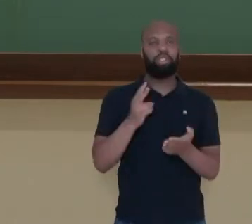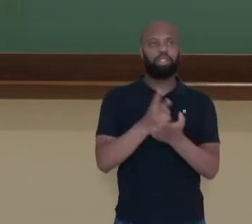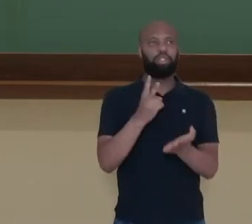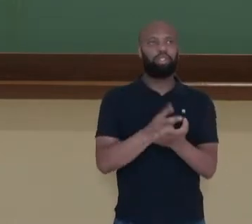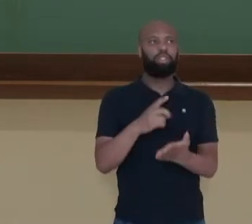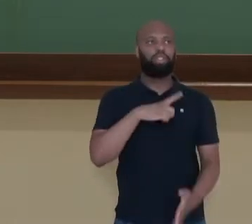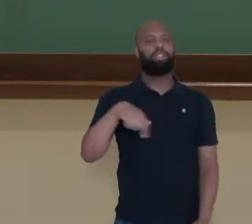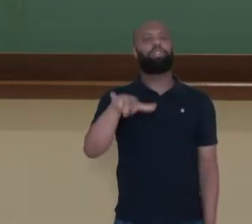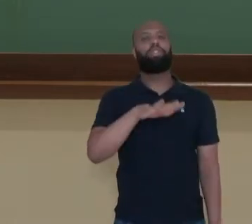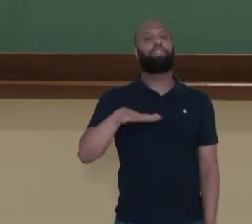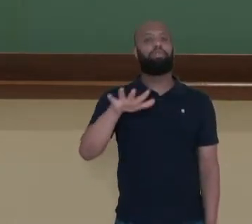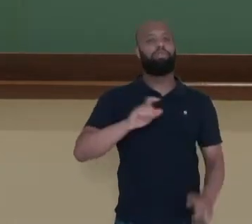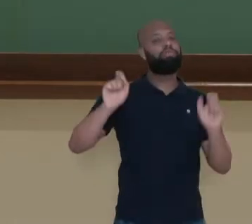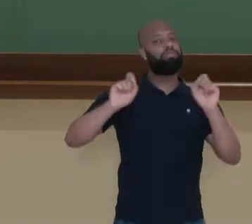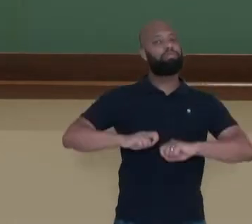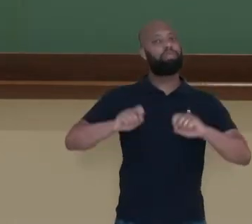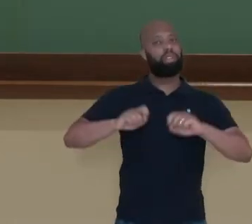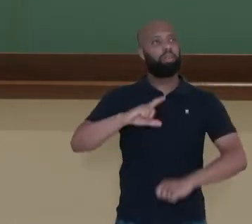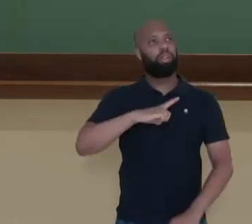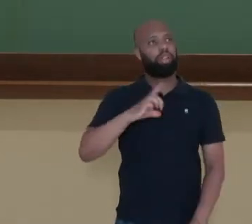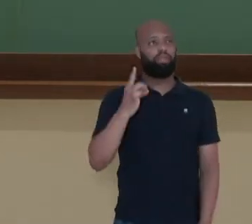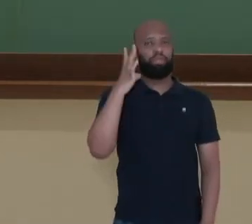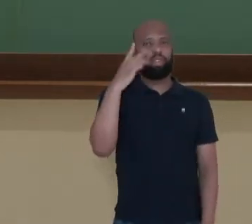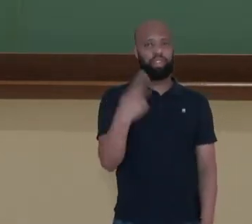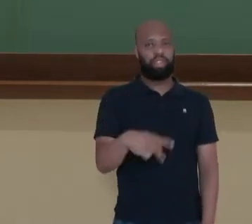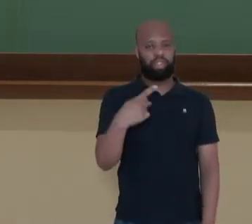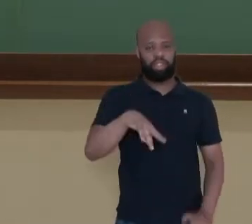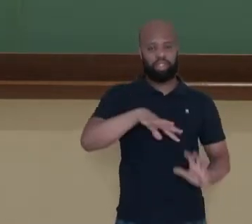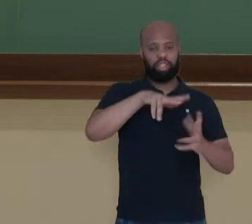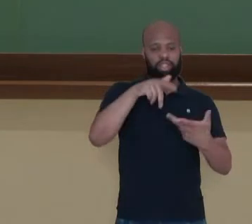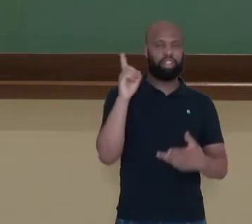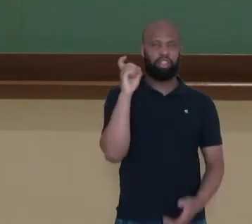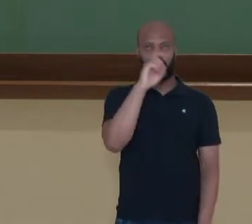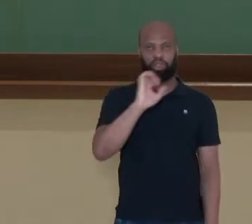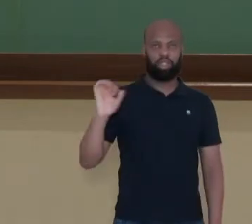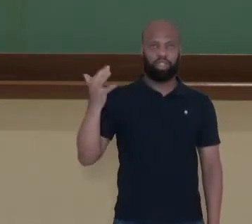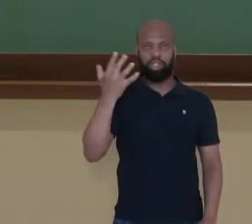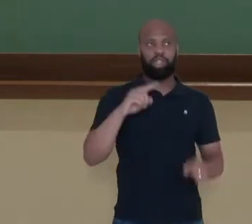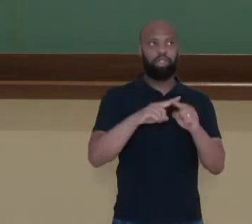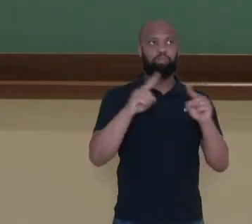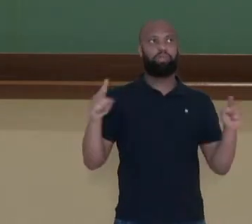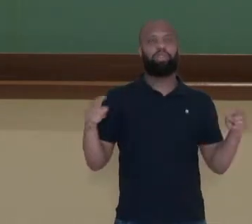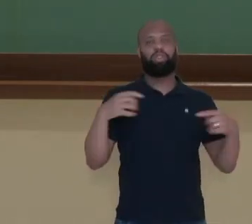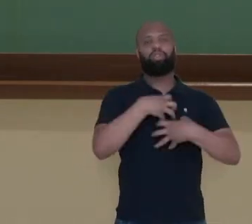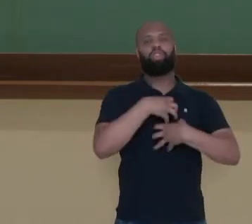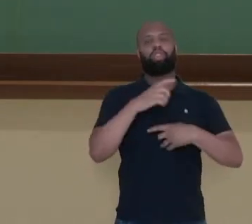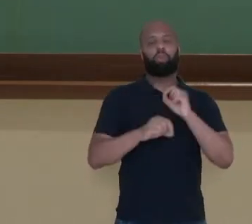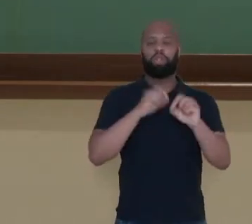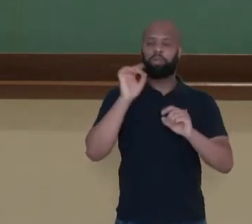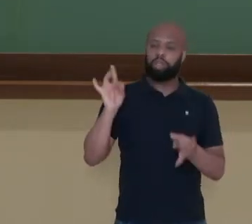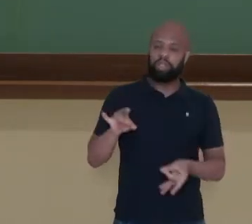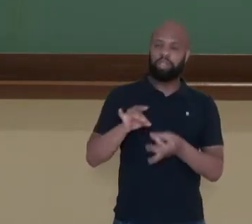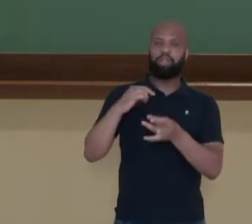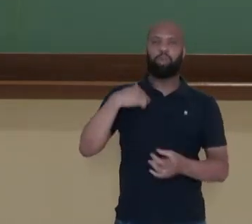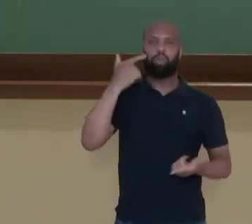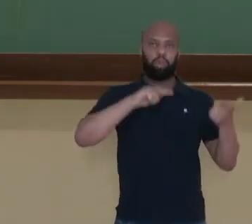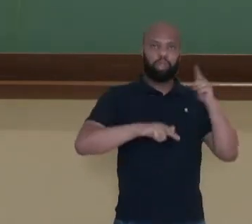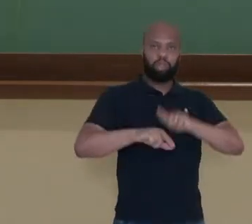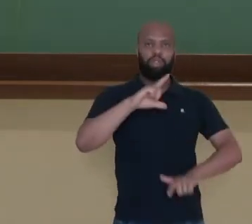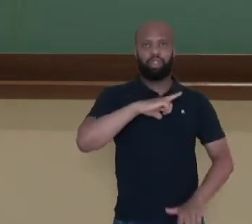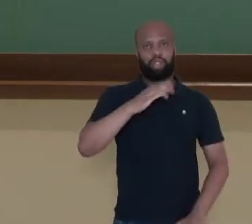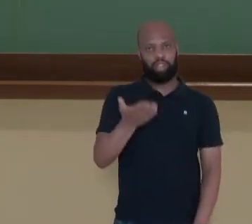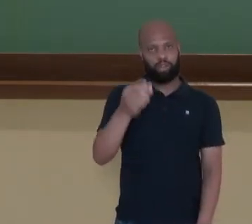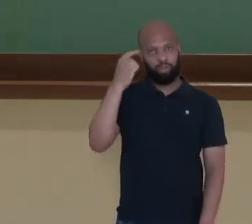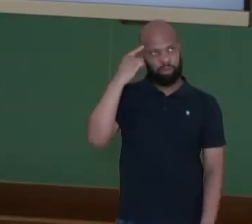espaço ele pode existir tranquilamente. Certo? Aqui na Terra é pouco provável que aconteça. Mas em condições bem específicas eu consigo ter essa